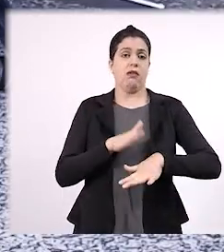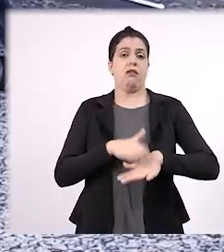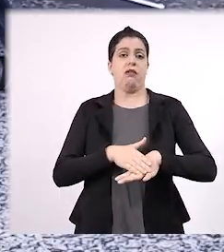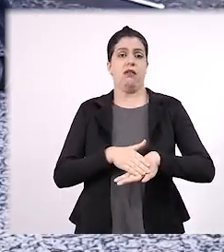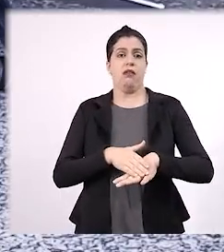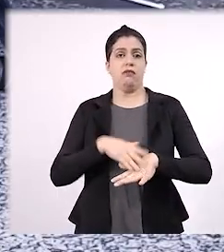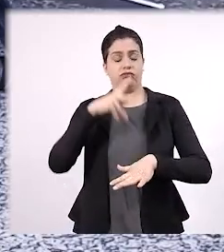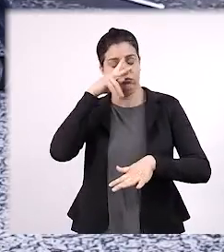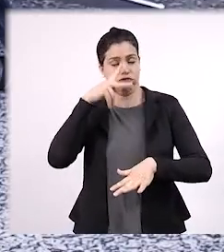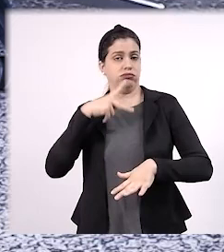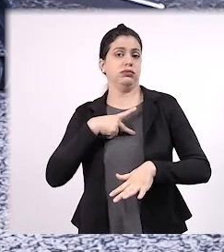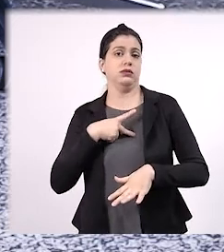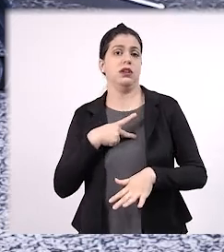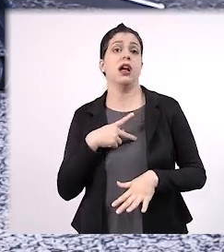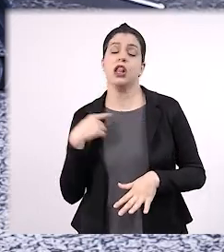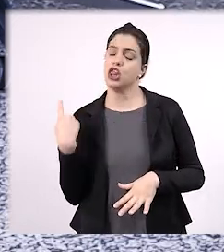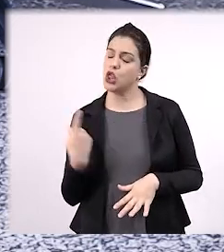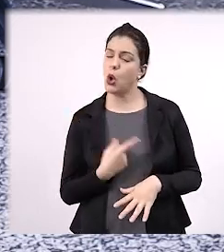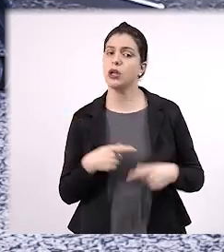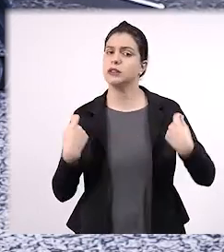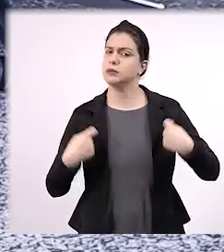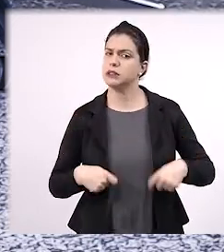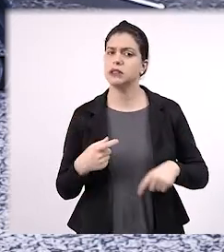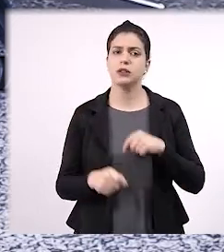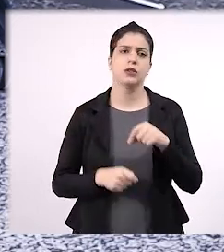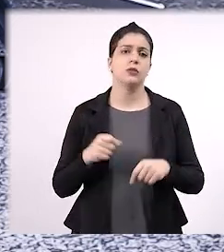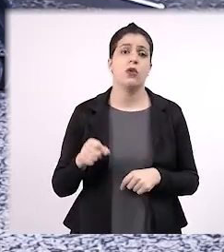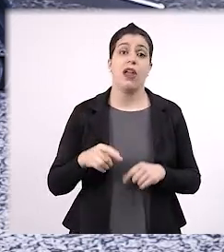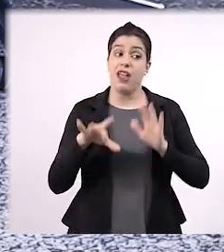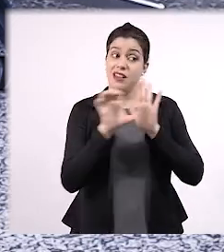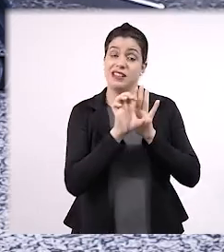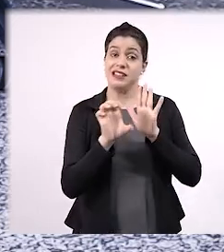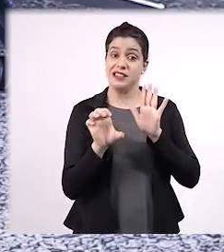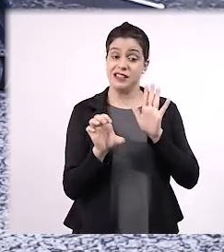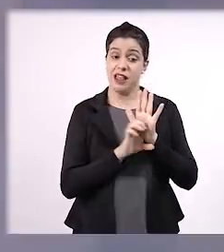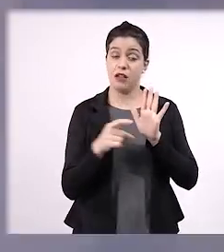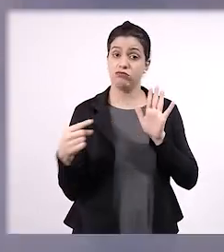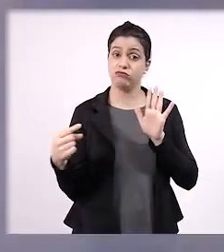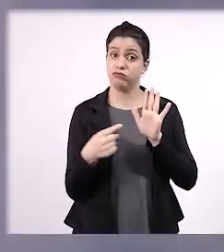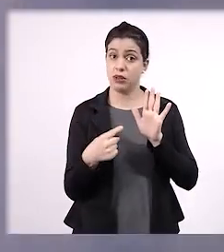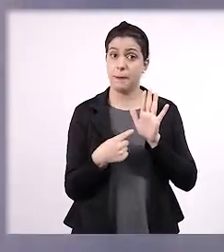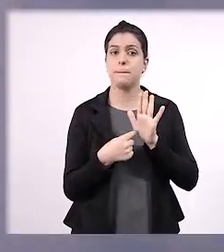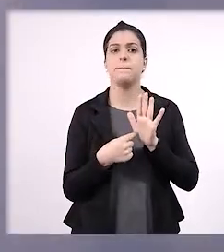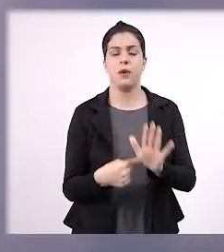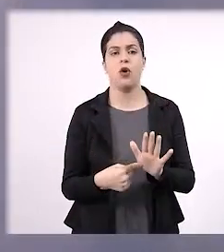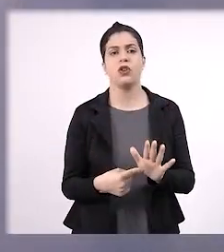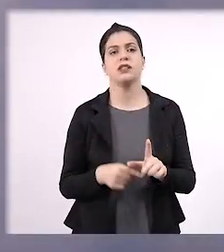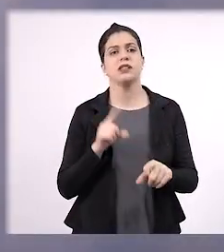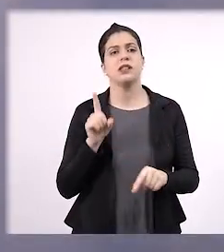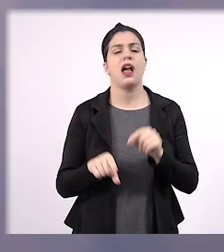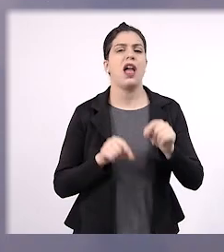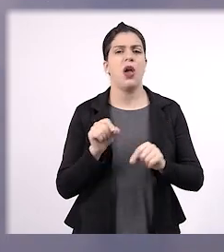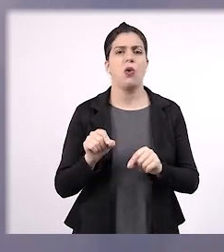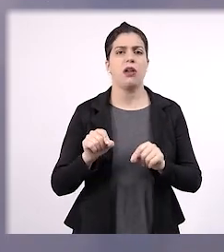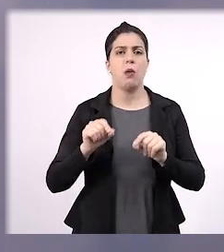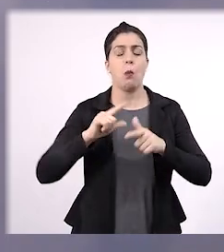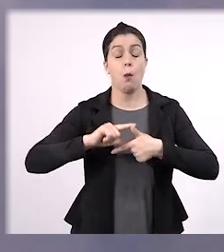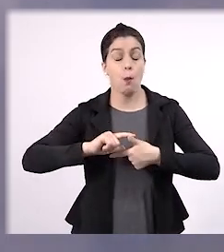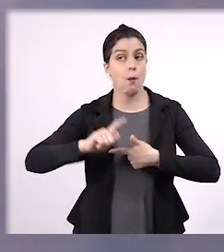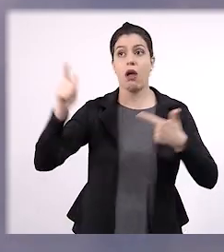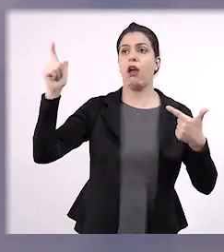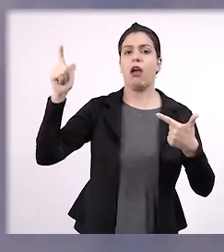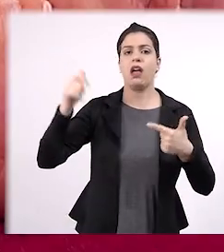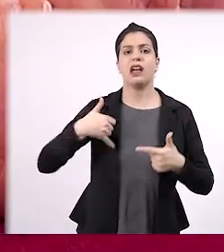que quebrar o paradigma, e foi esse o recado do Estatuto do Idoso, de quebra do paradigma de